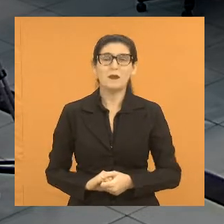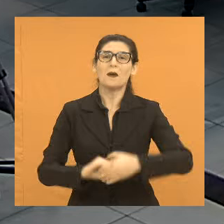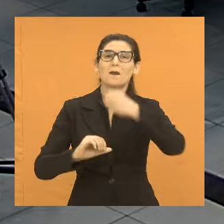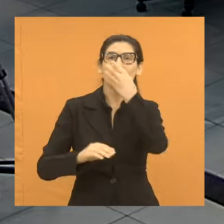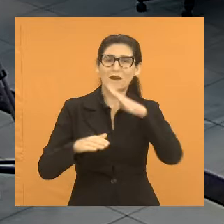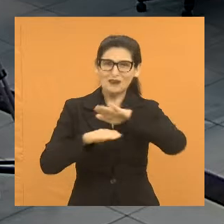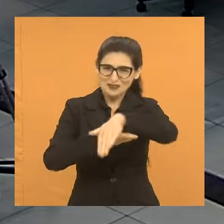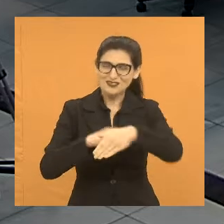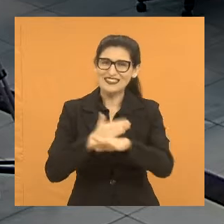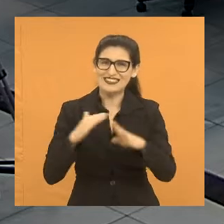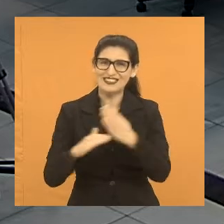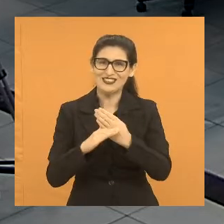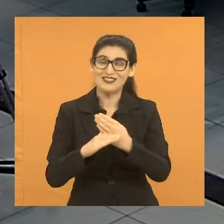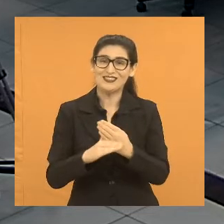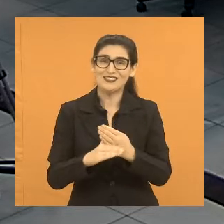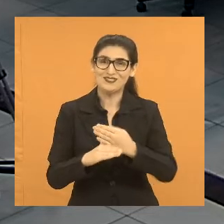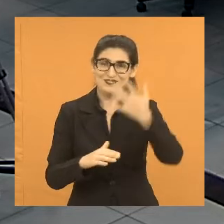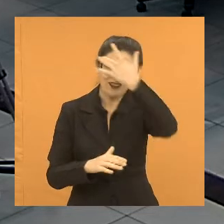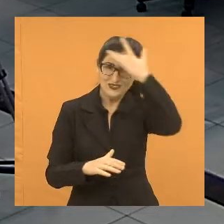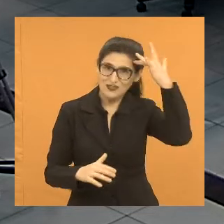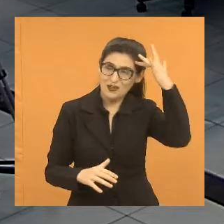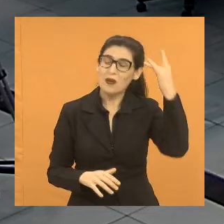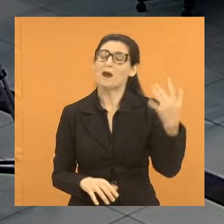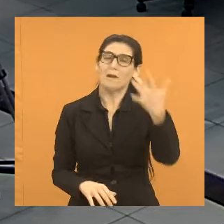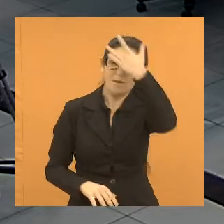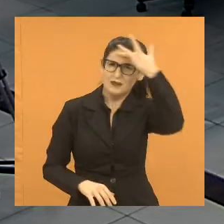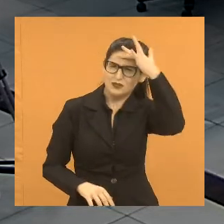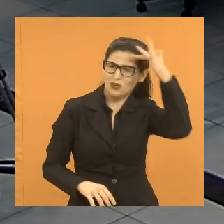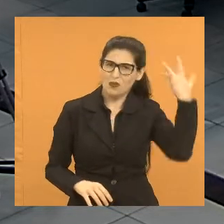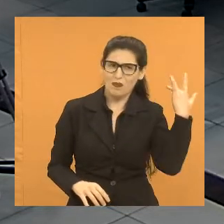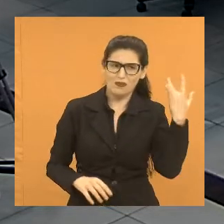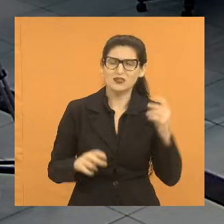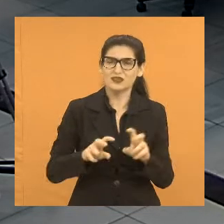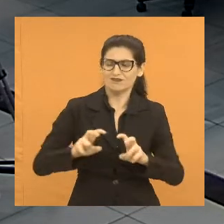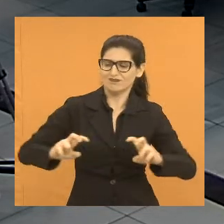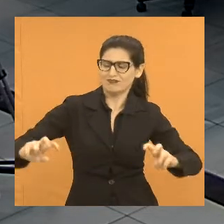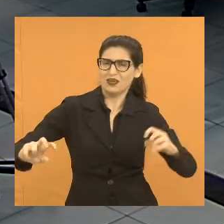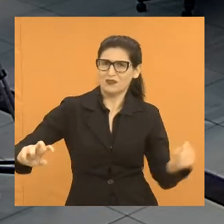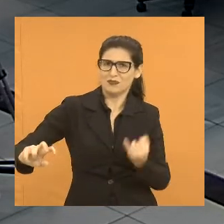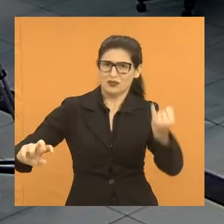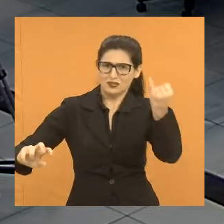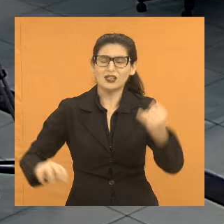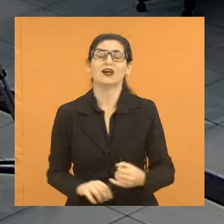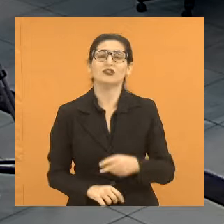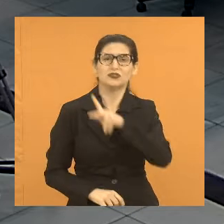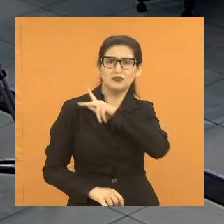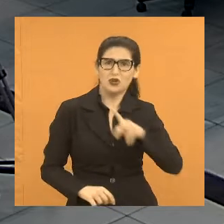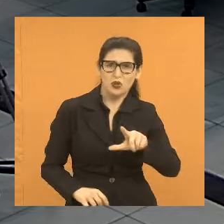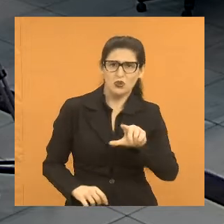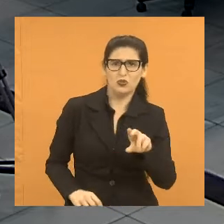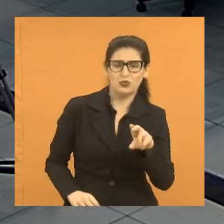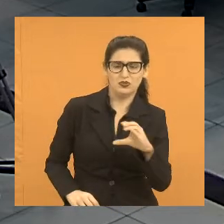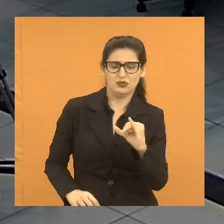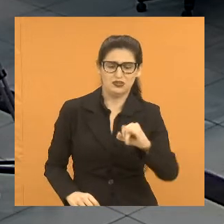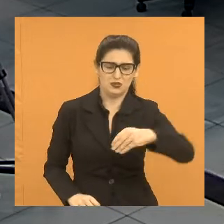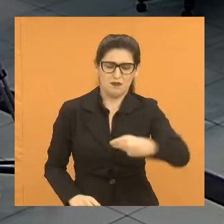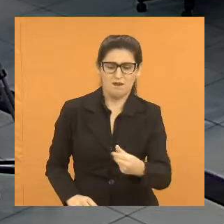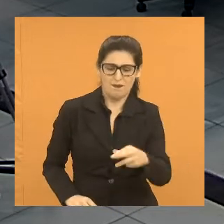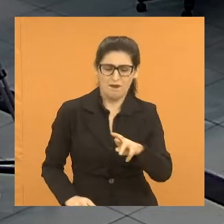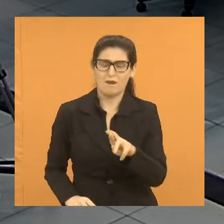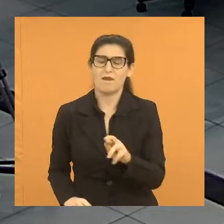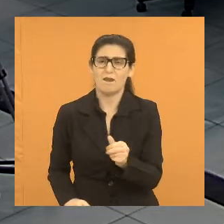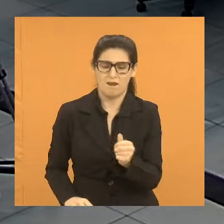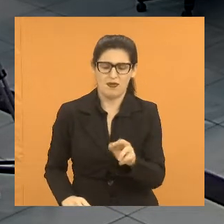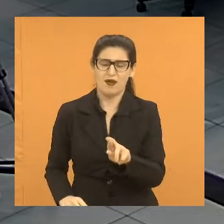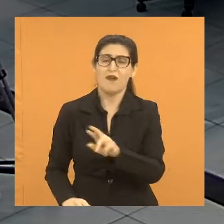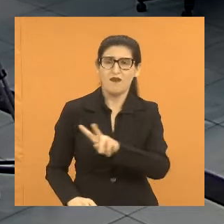Boa noite a todos, boa noite às autoridades presentes, vereadora Lucimar, vereador Valmir. Então,